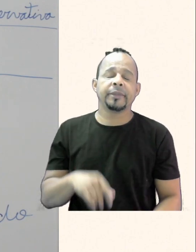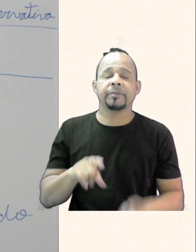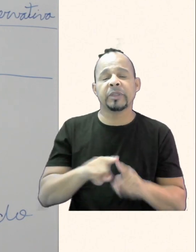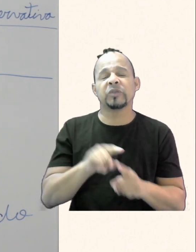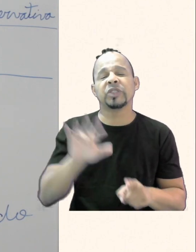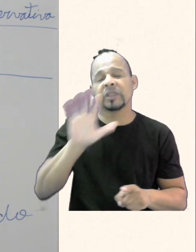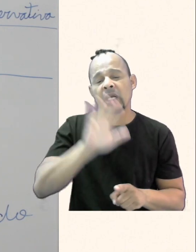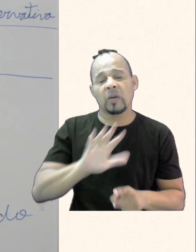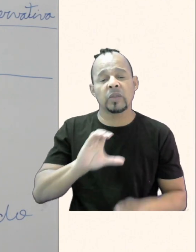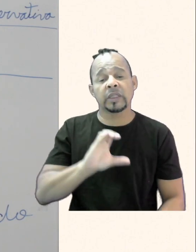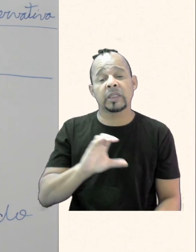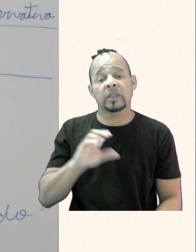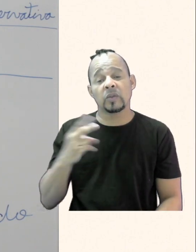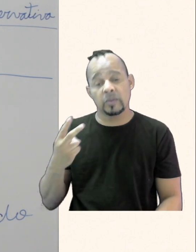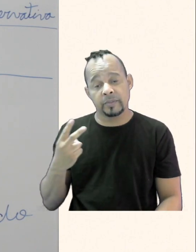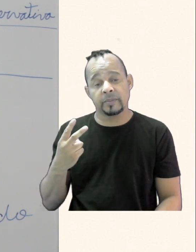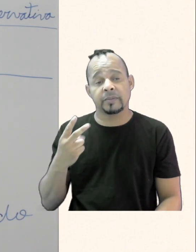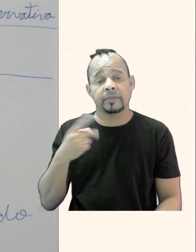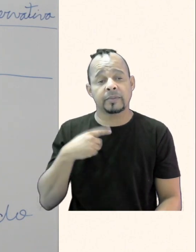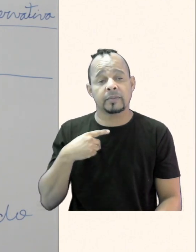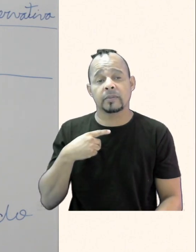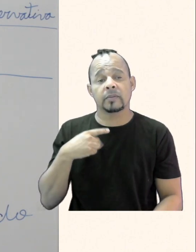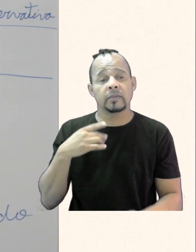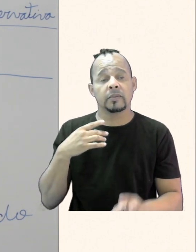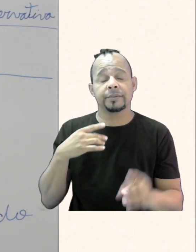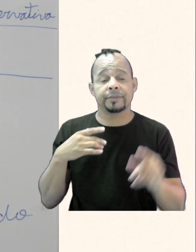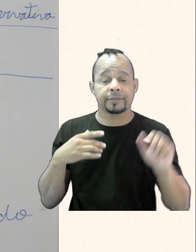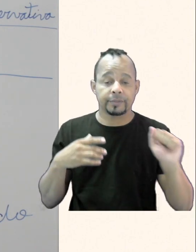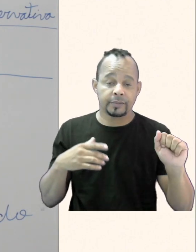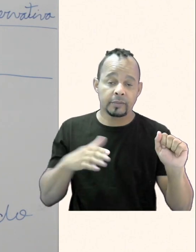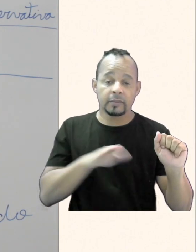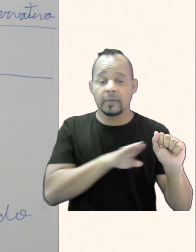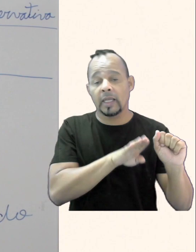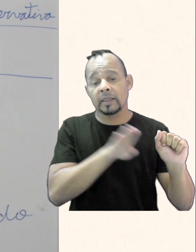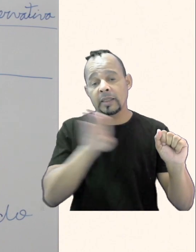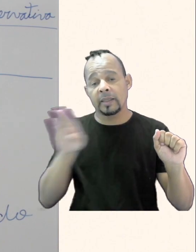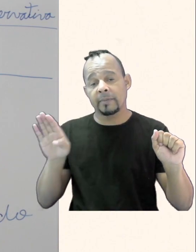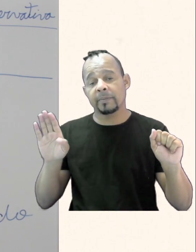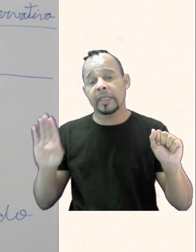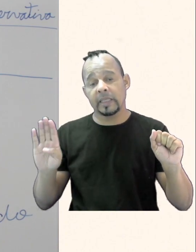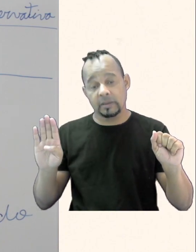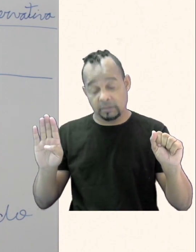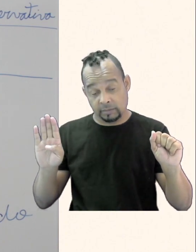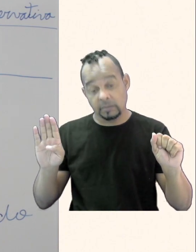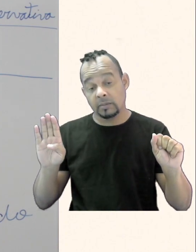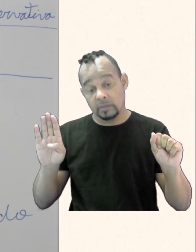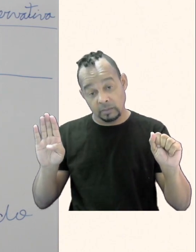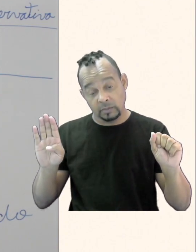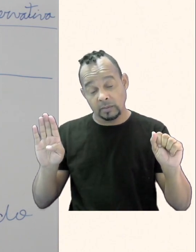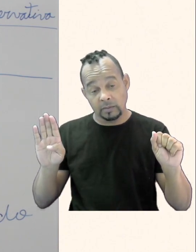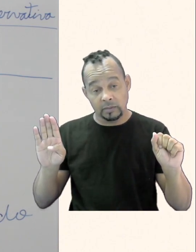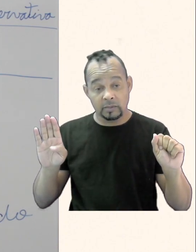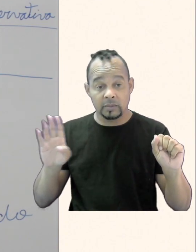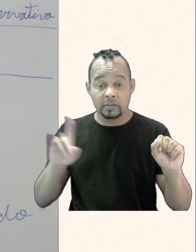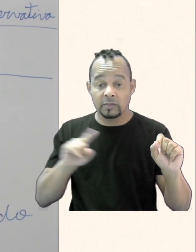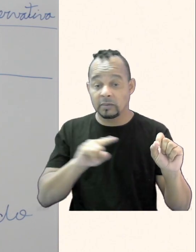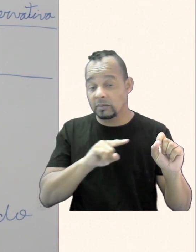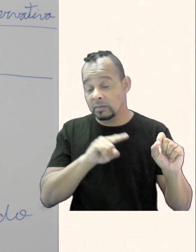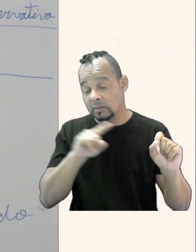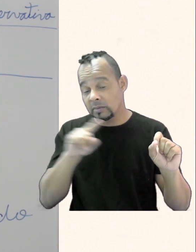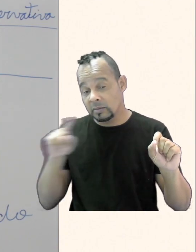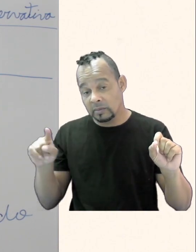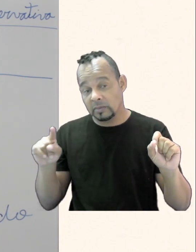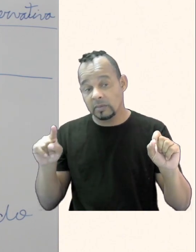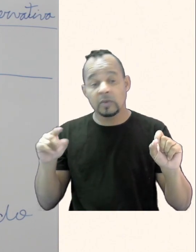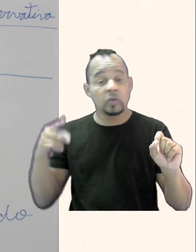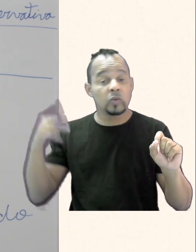e fui sobre elas de A até B. E em ambos os casos eu